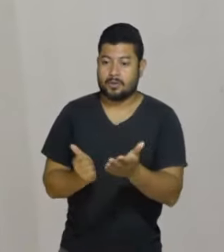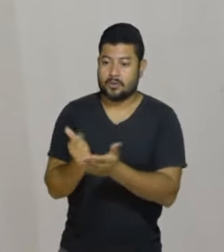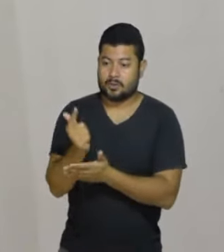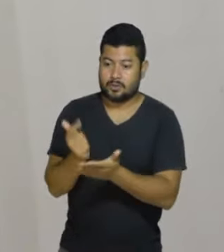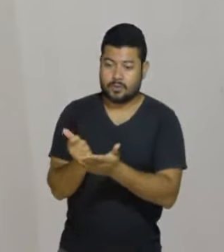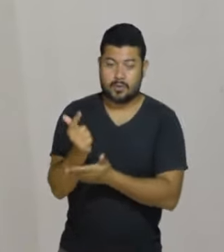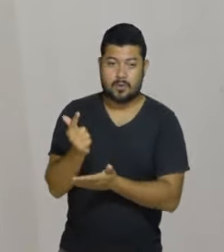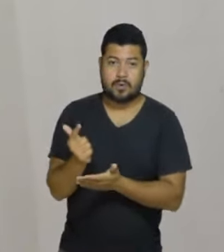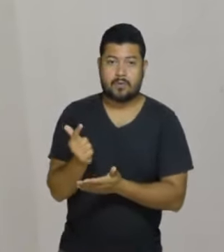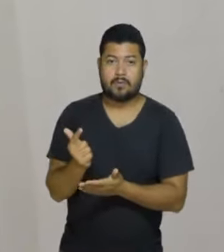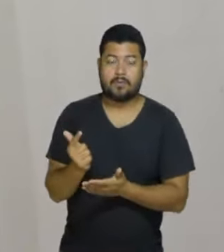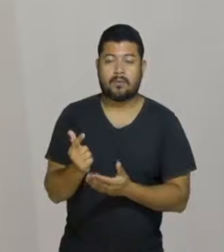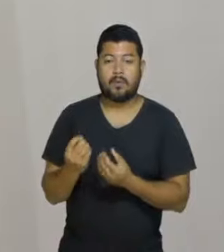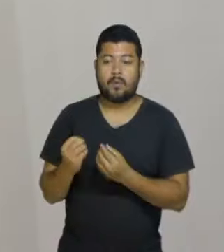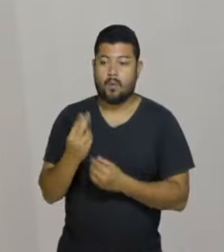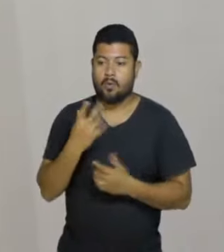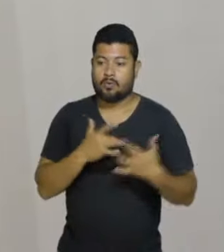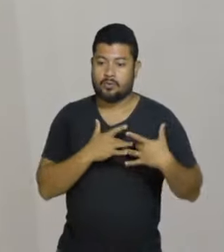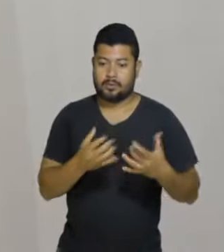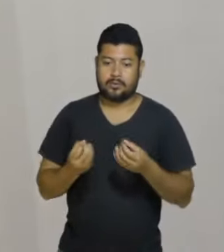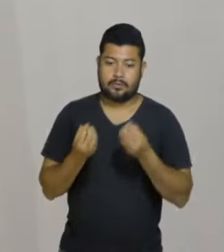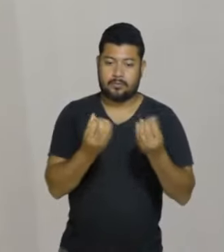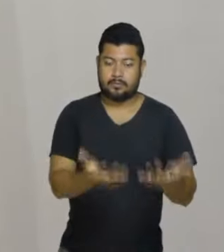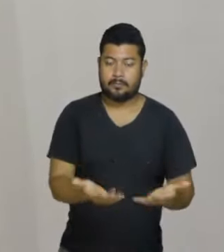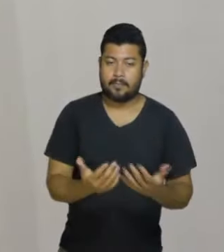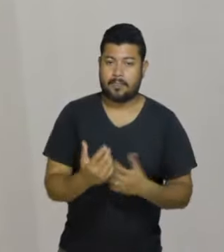doação simultânea, correspondendo a